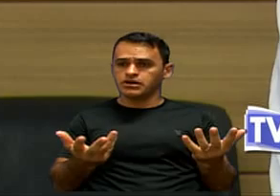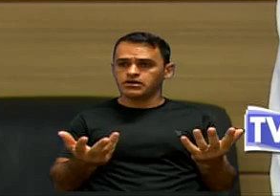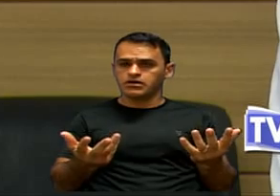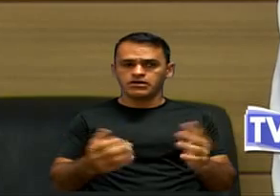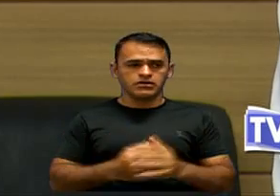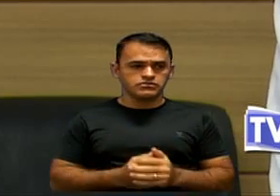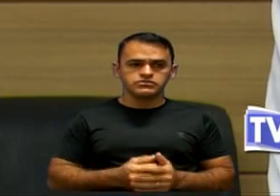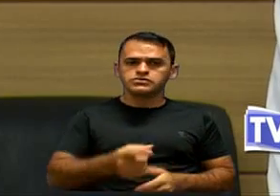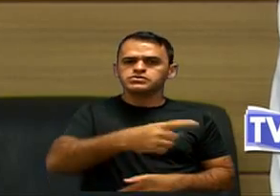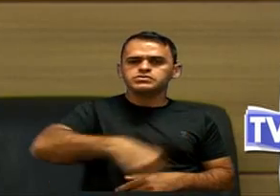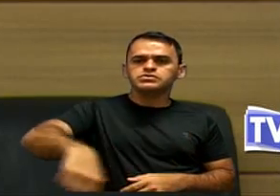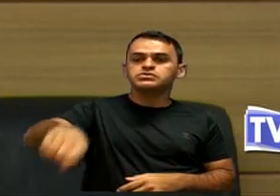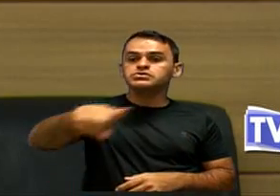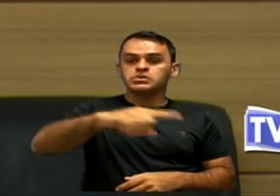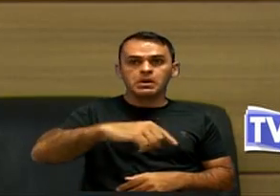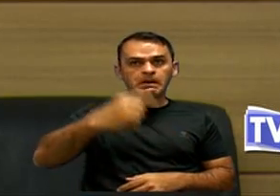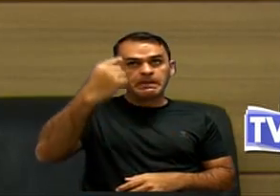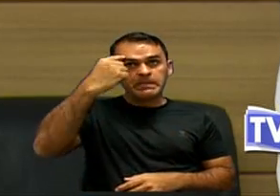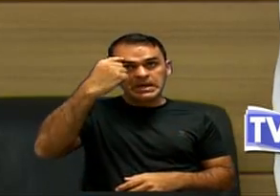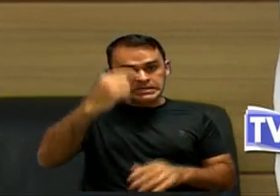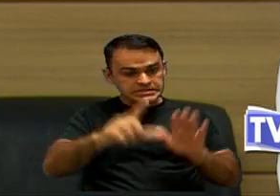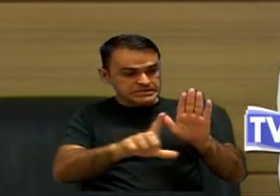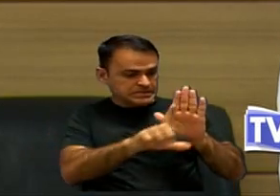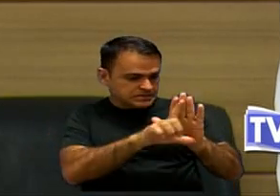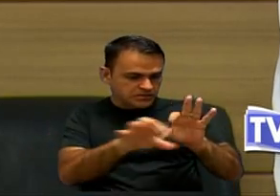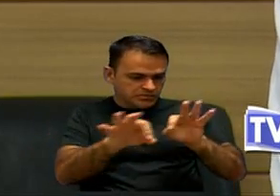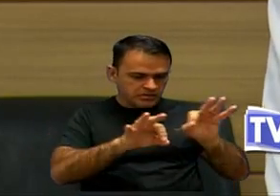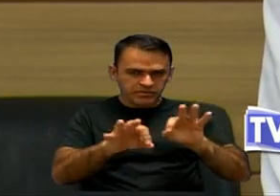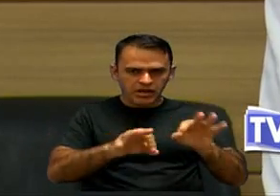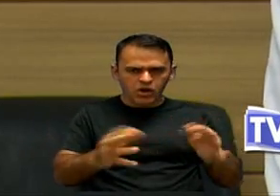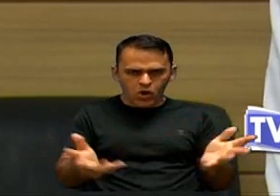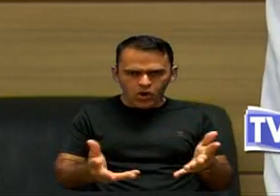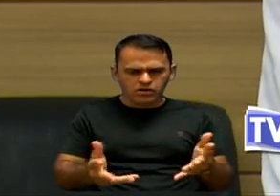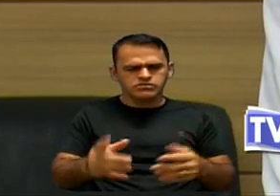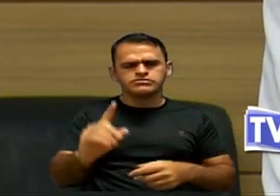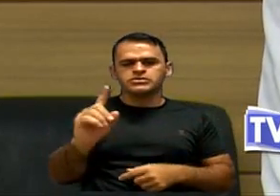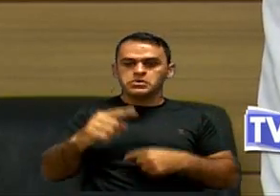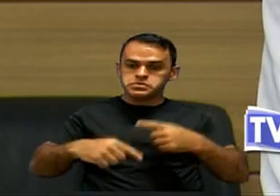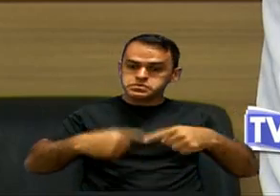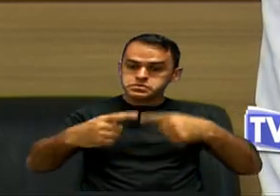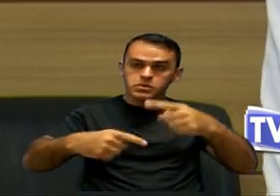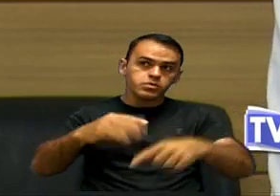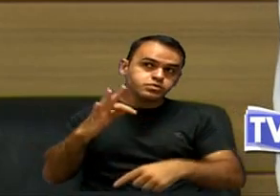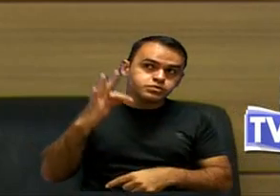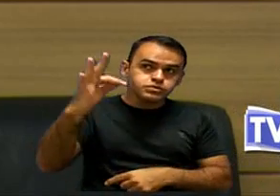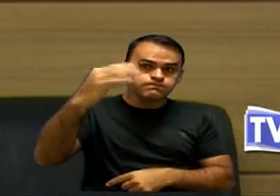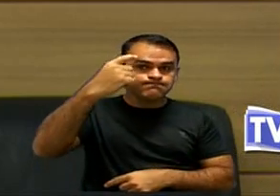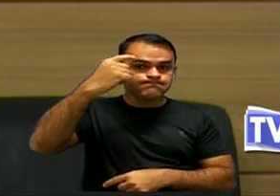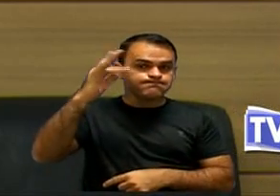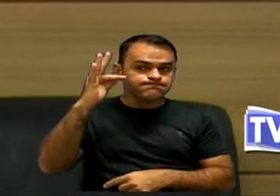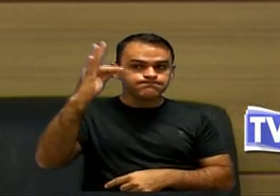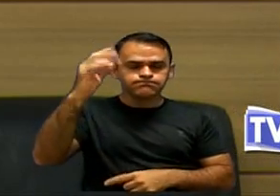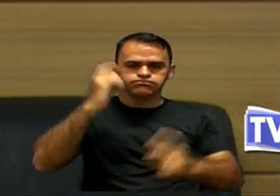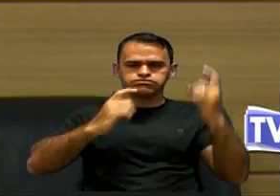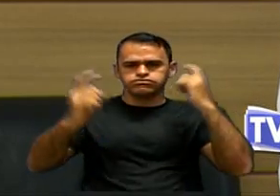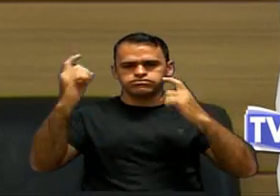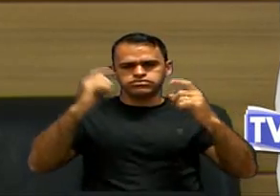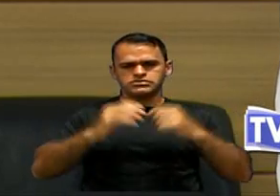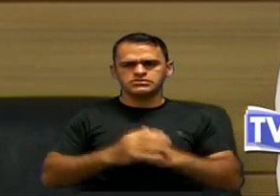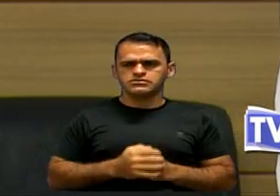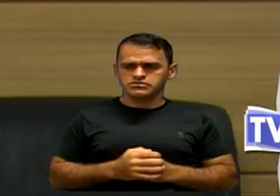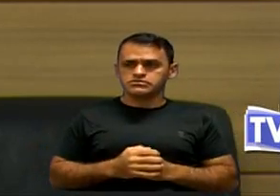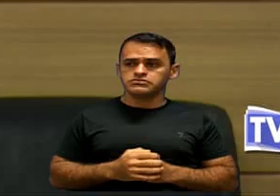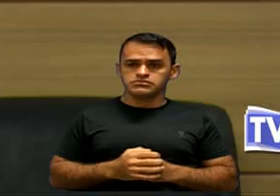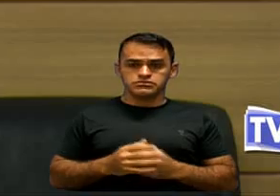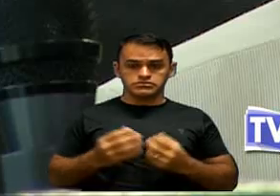Legislar não só para as próximas eleições, mas para as próximas gerações. Eu quero revogar a doação daquela